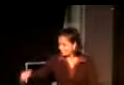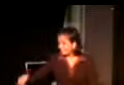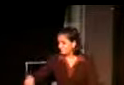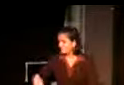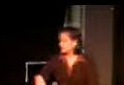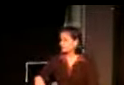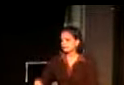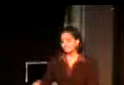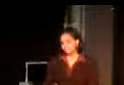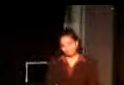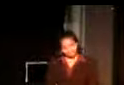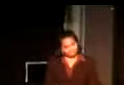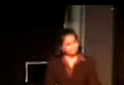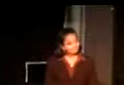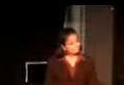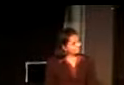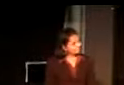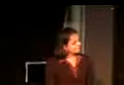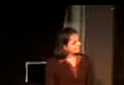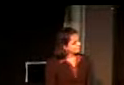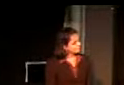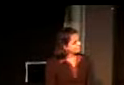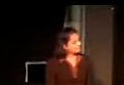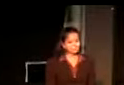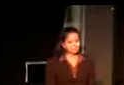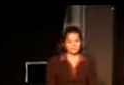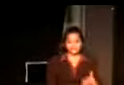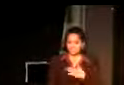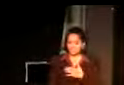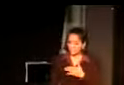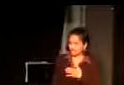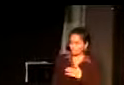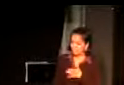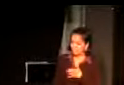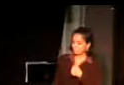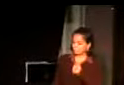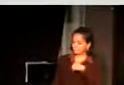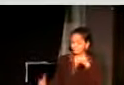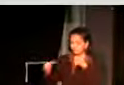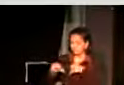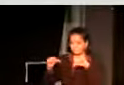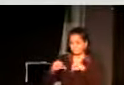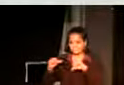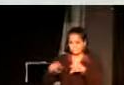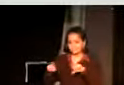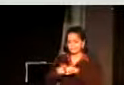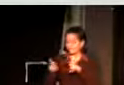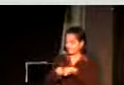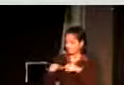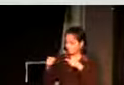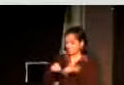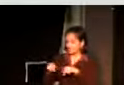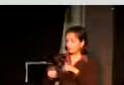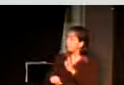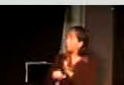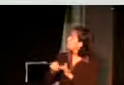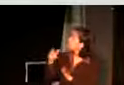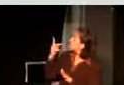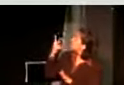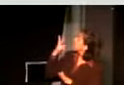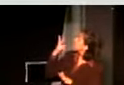mas aqui não tem para onde correr queridos o miserável sou eu mesmo olha o que ele diz em Primeira Timóteo